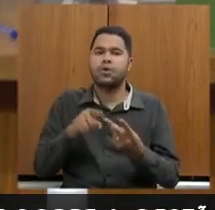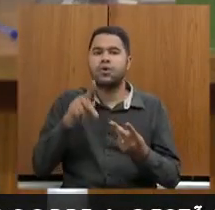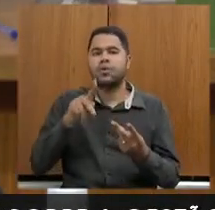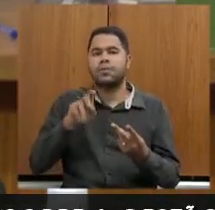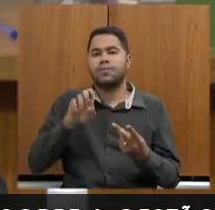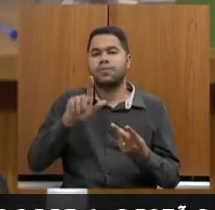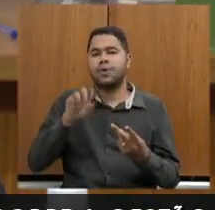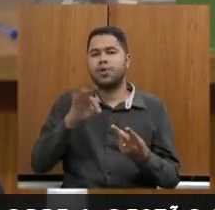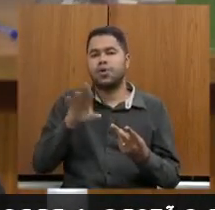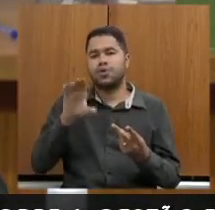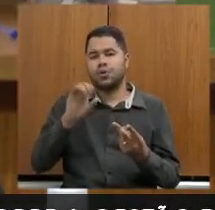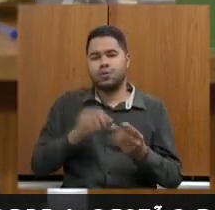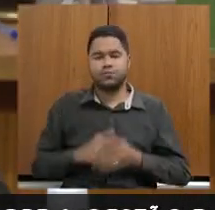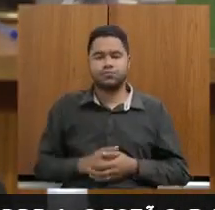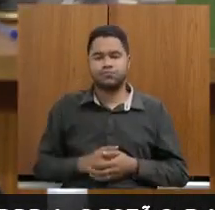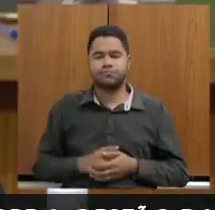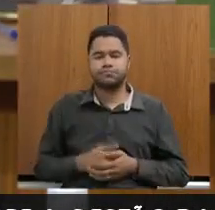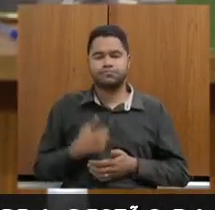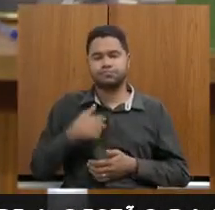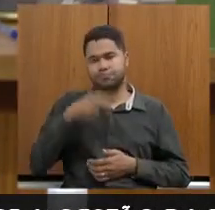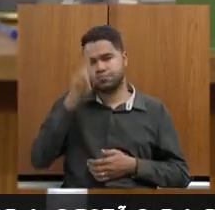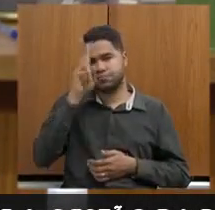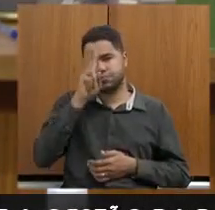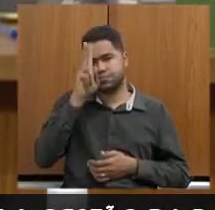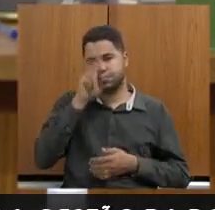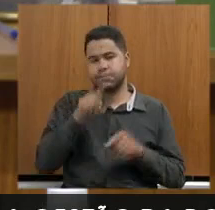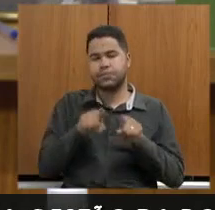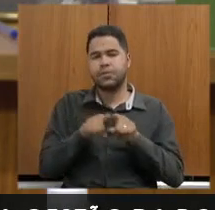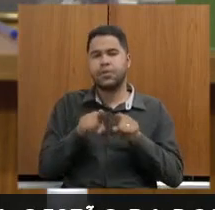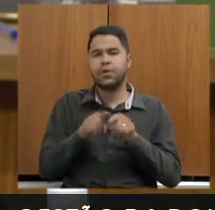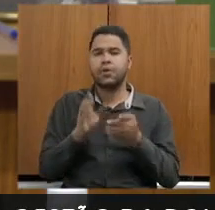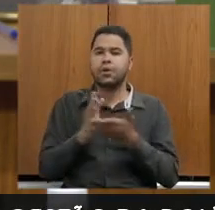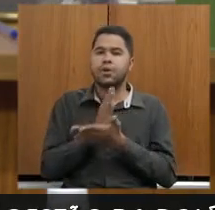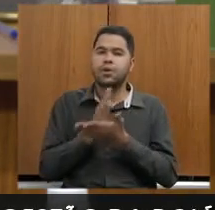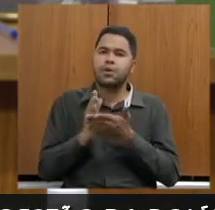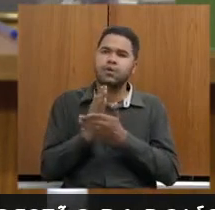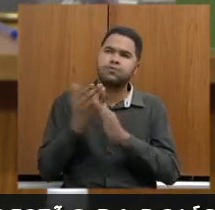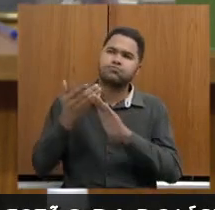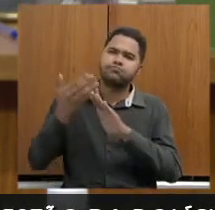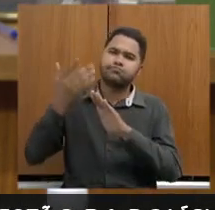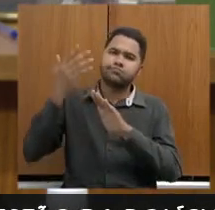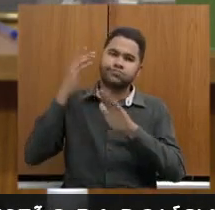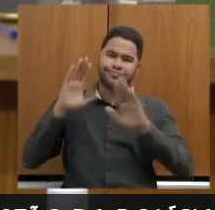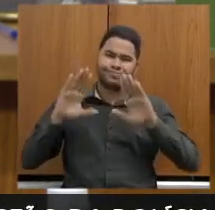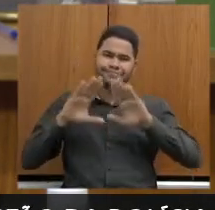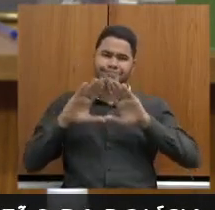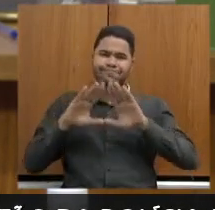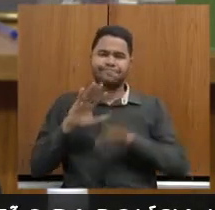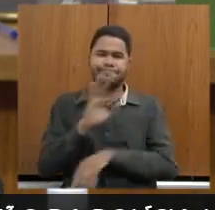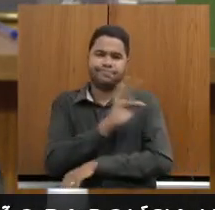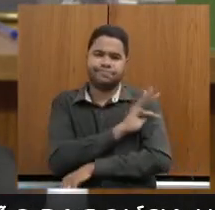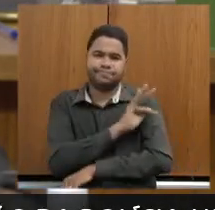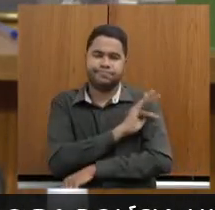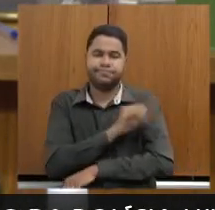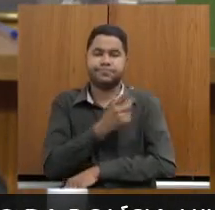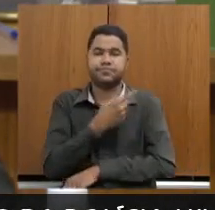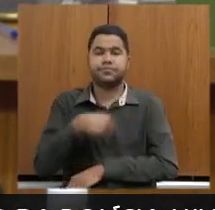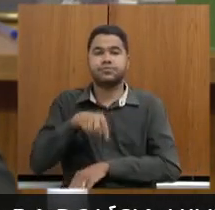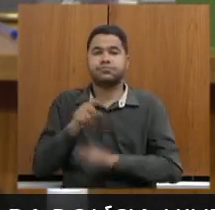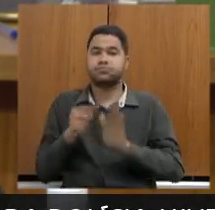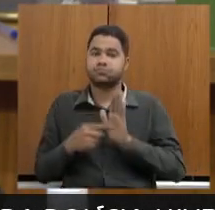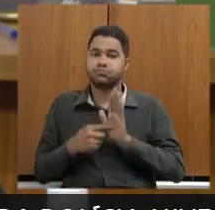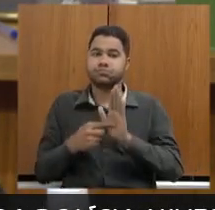pelotão e eu me lembro aqui que em algumas edições anteriores do Assembleia fiscaliza nós